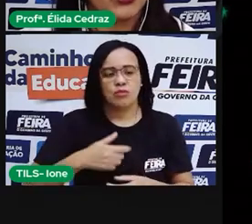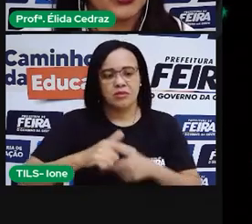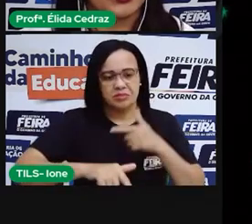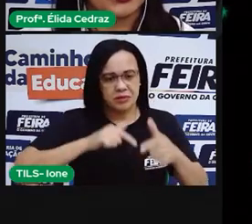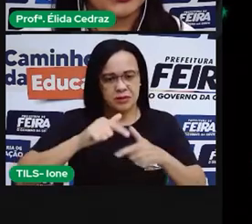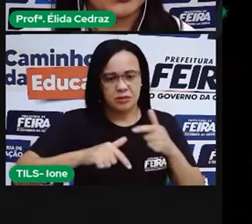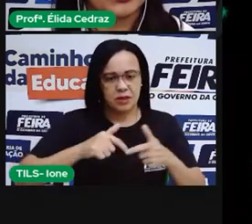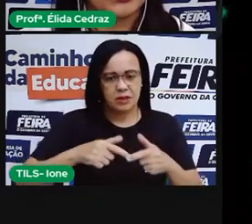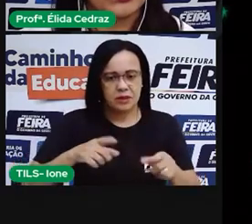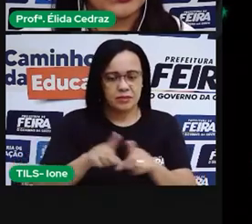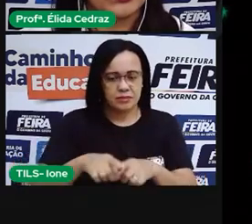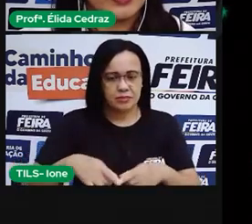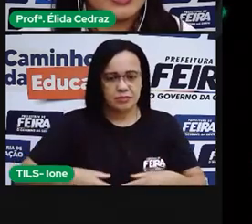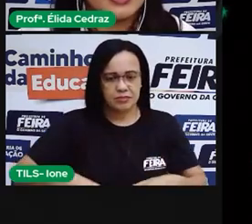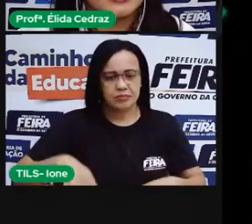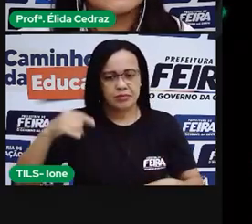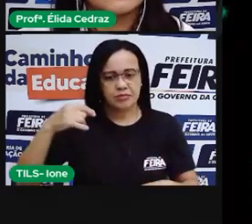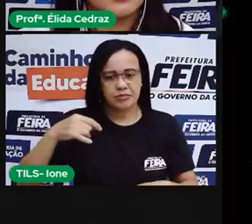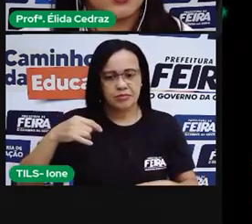Touro.